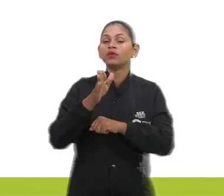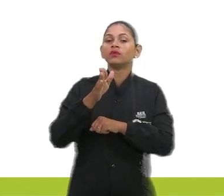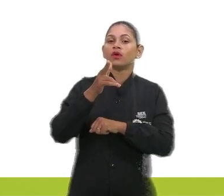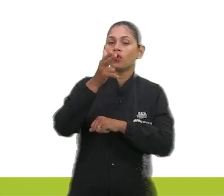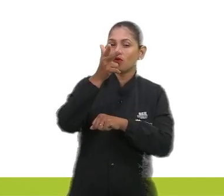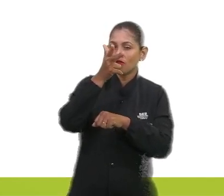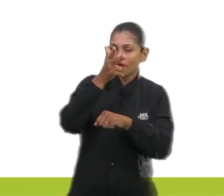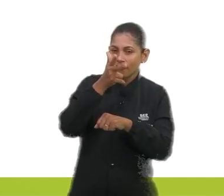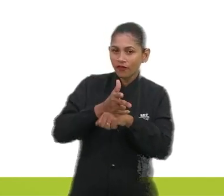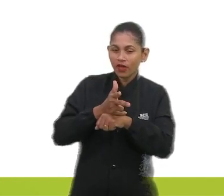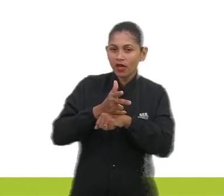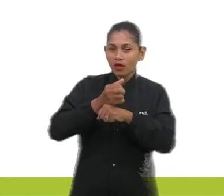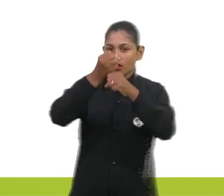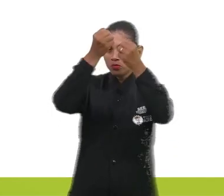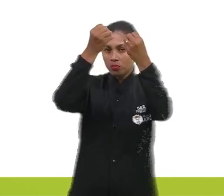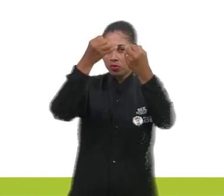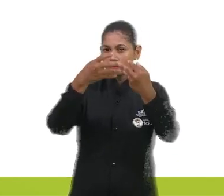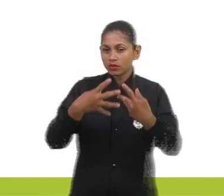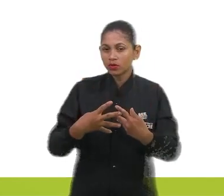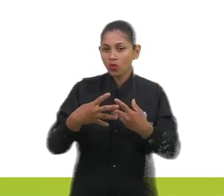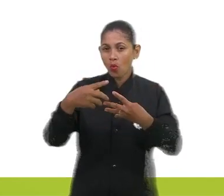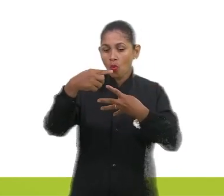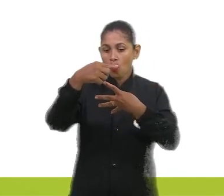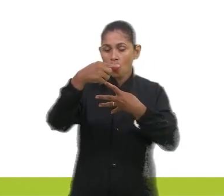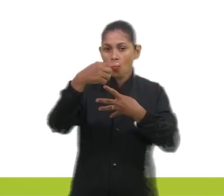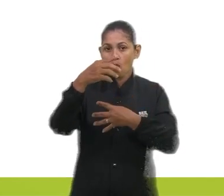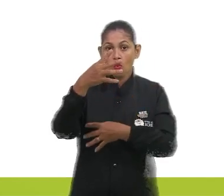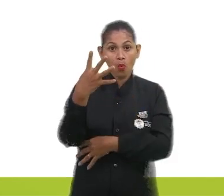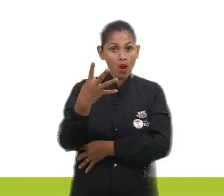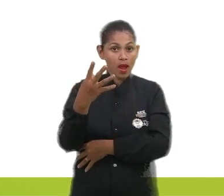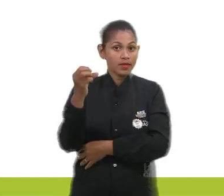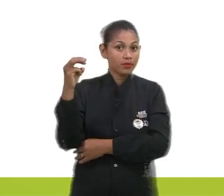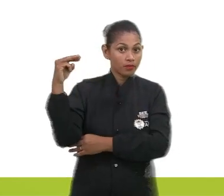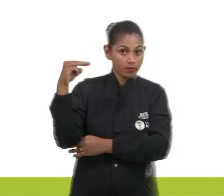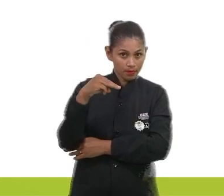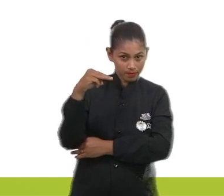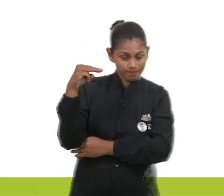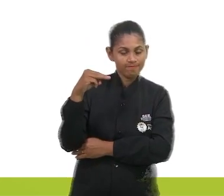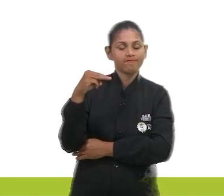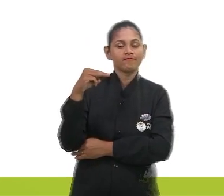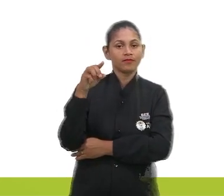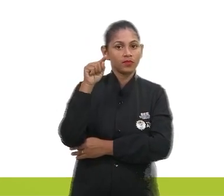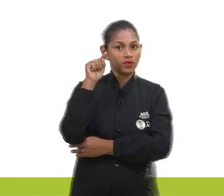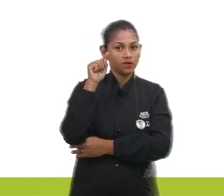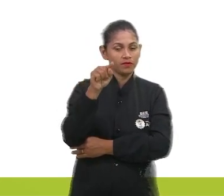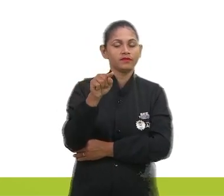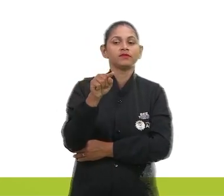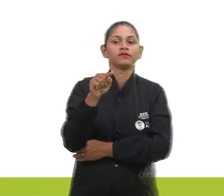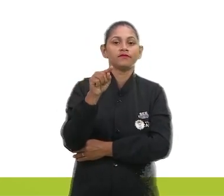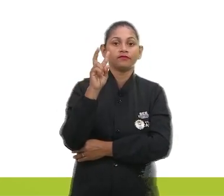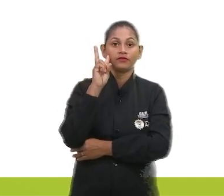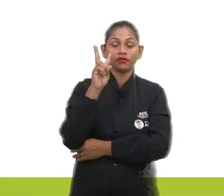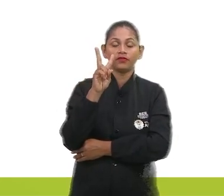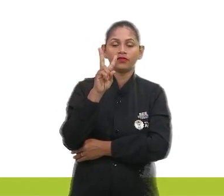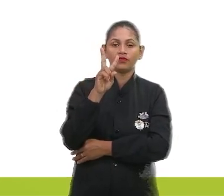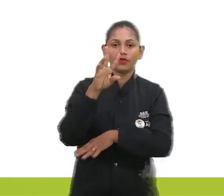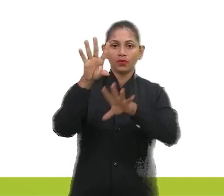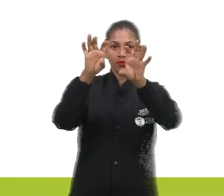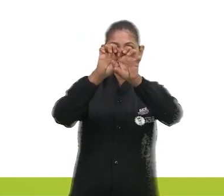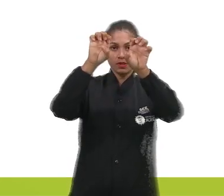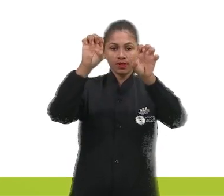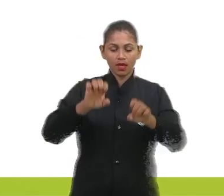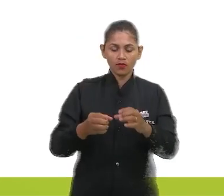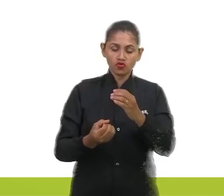bem rápido, um vídeo de 4 minutinhos, onde você vai ver um esquema de um nascimento de uma estrela. Tudo